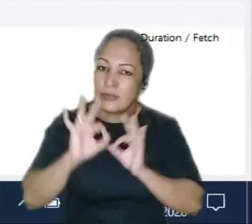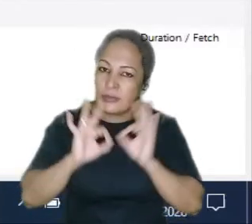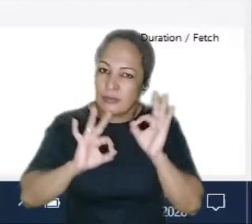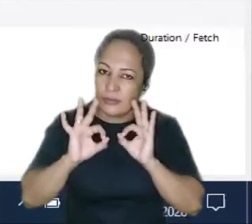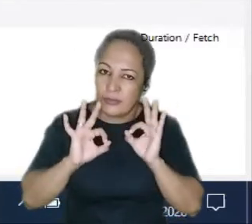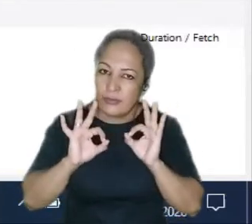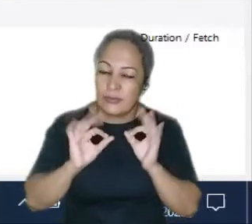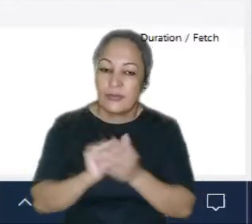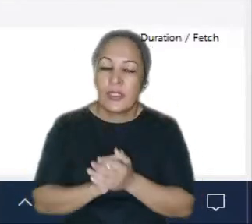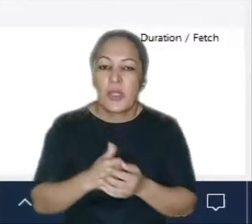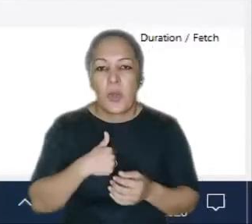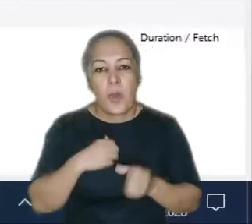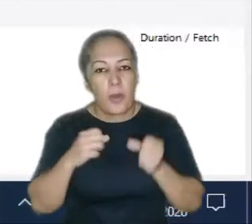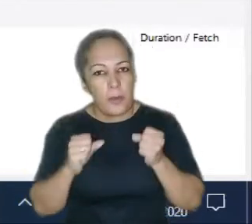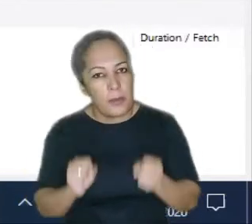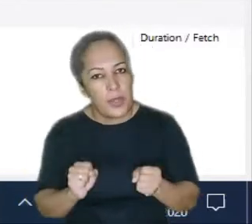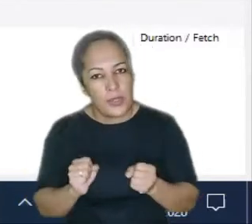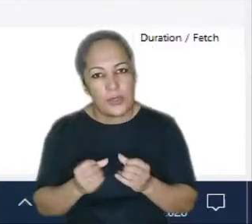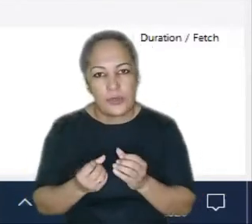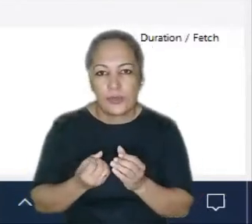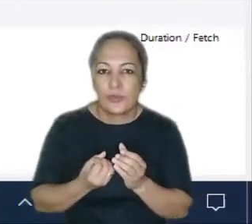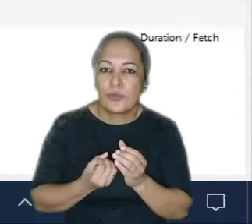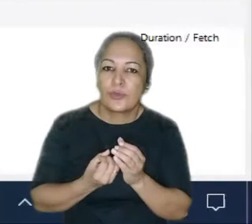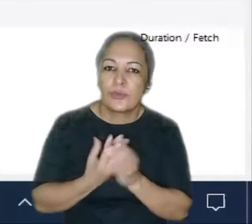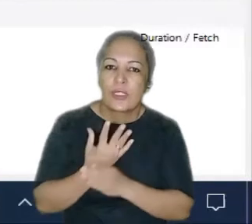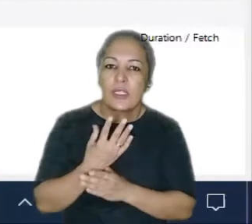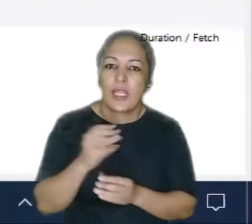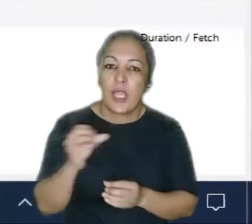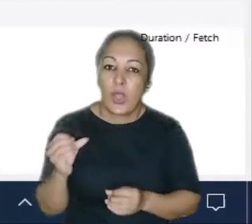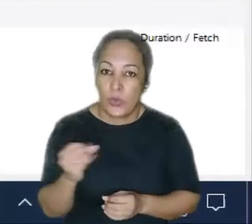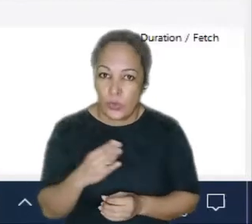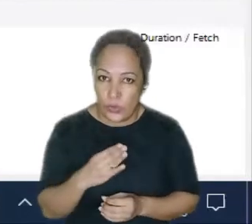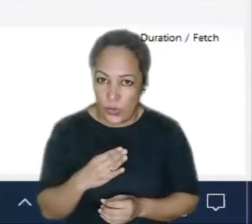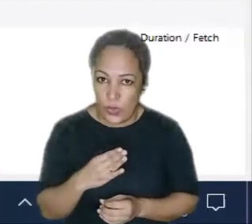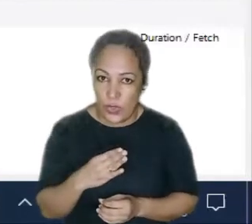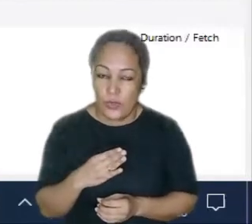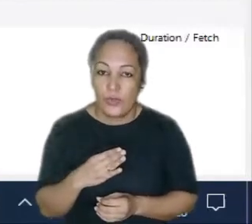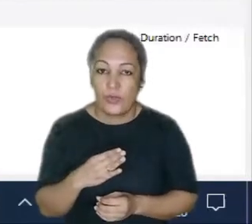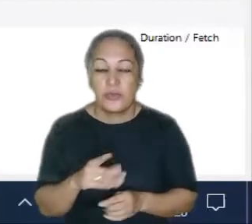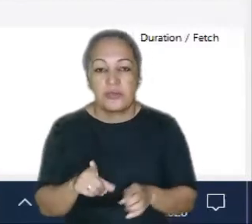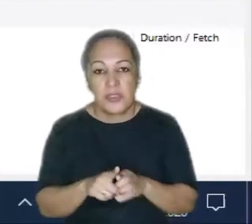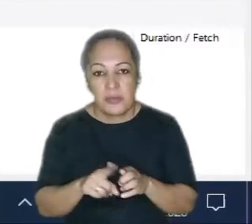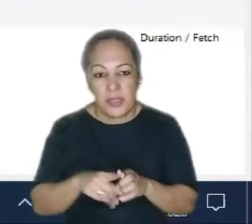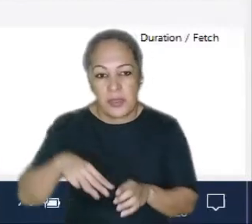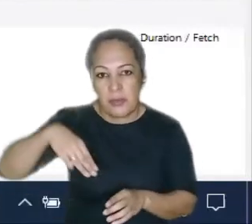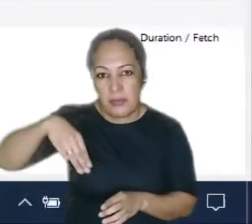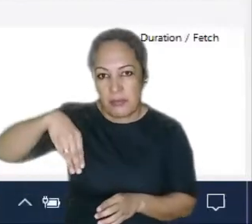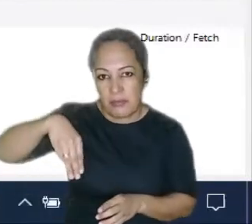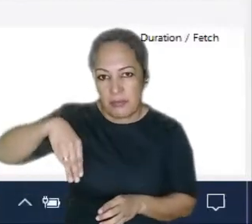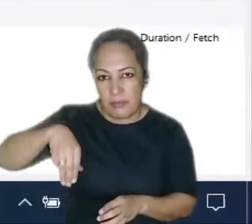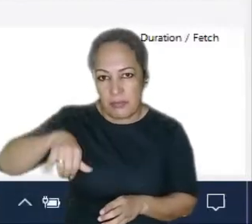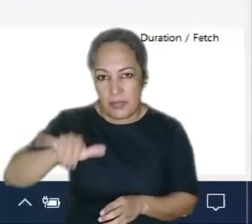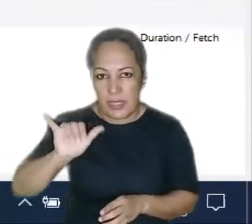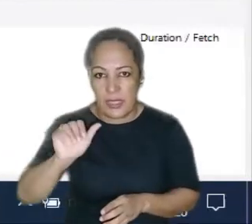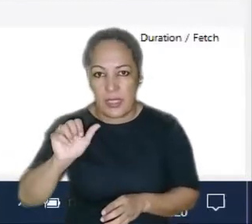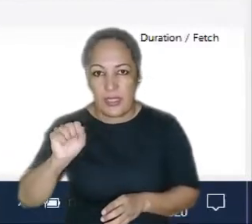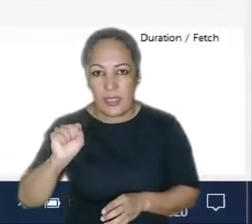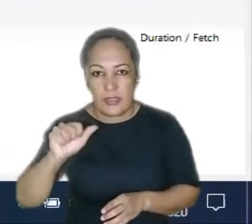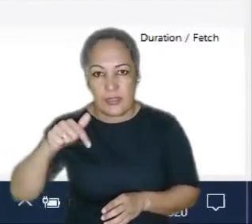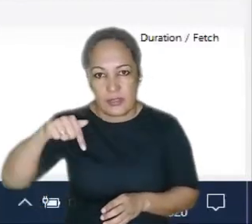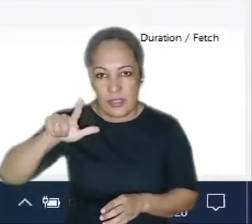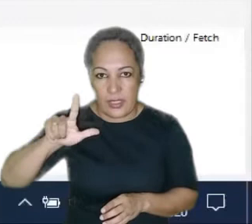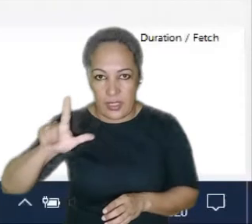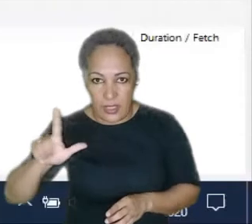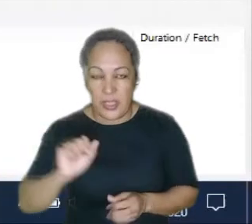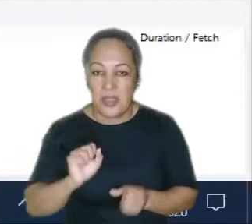posso criar um novo script SQL, então a gente chama esse arquivo de texto que a gente vai programando o SQL, nós